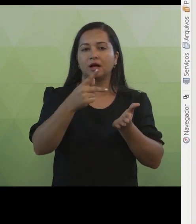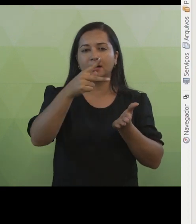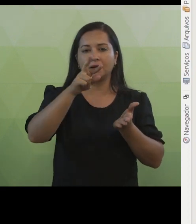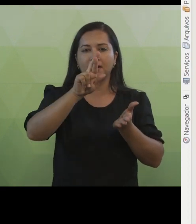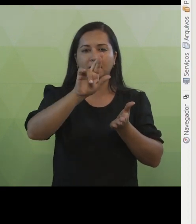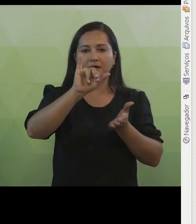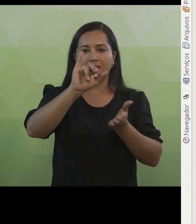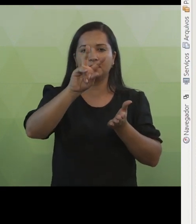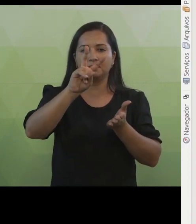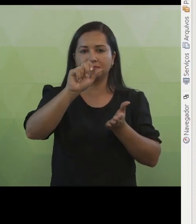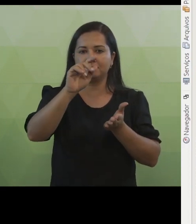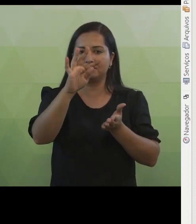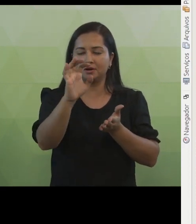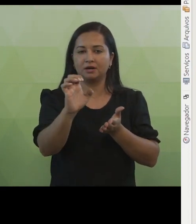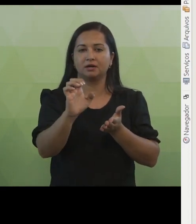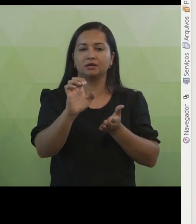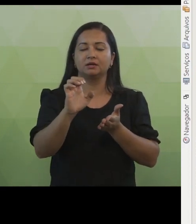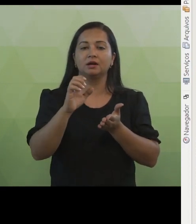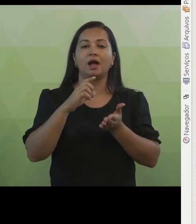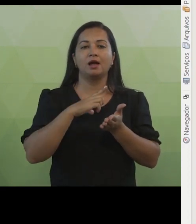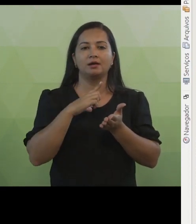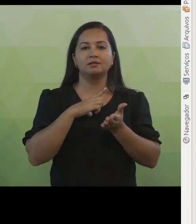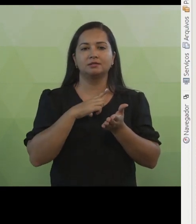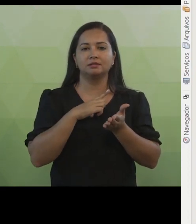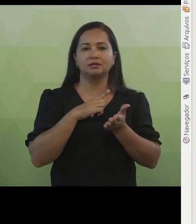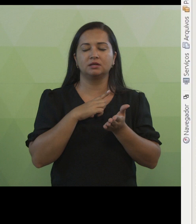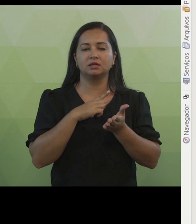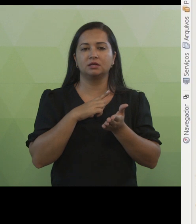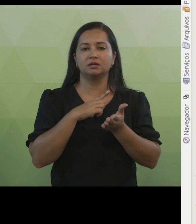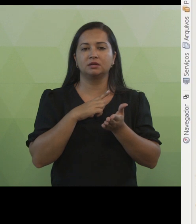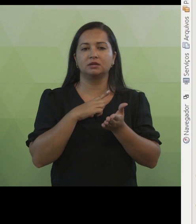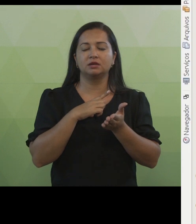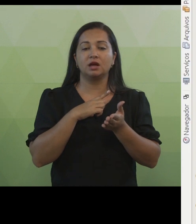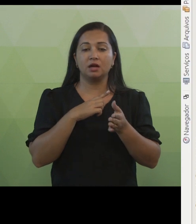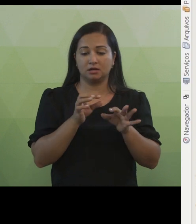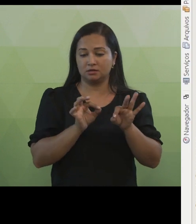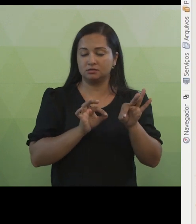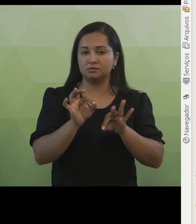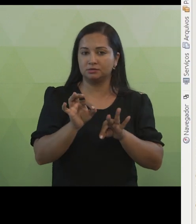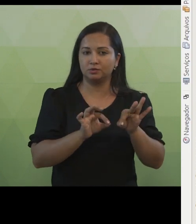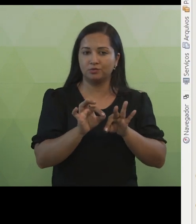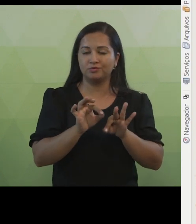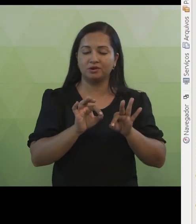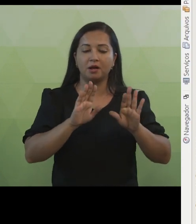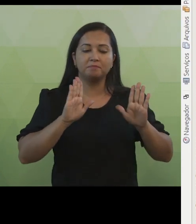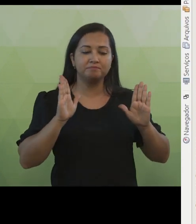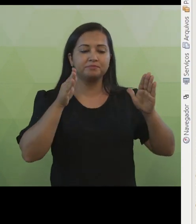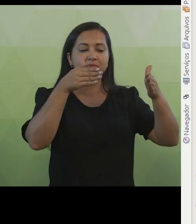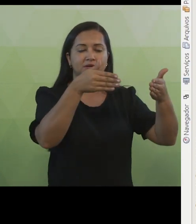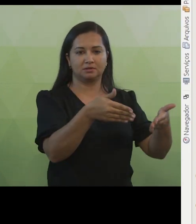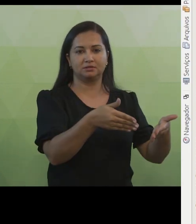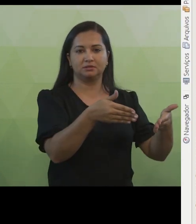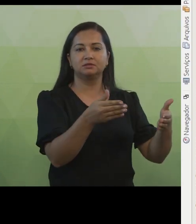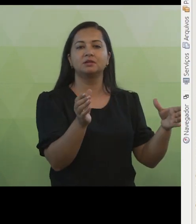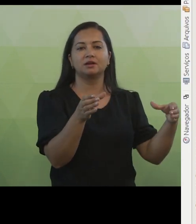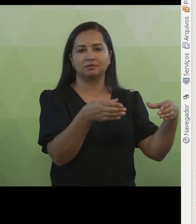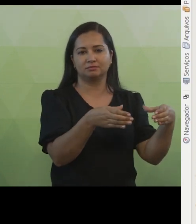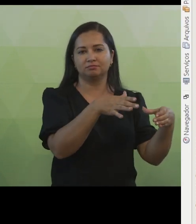private e fazer métodos dentro da classe derivada que acesse a superclasse para